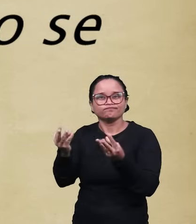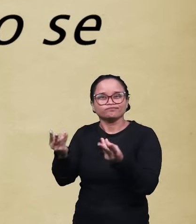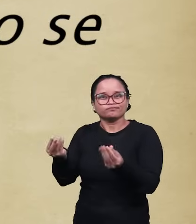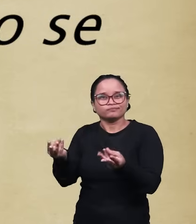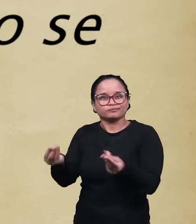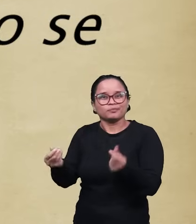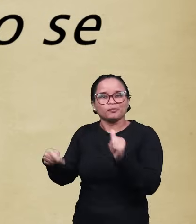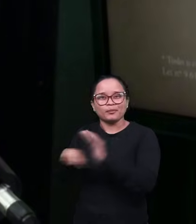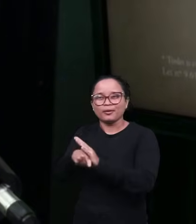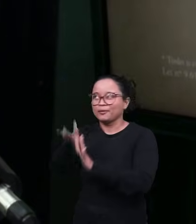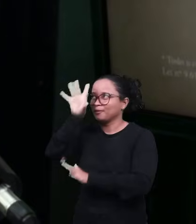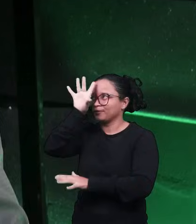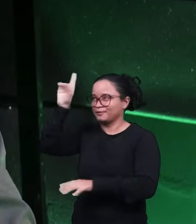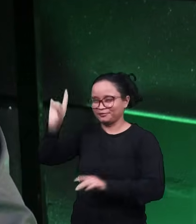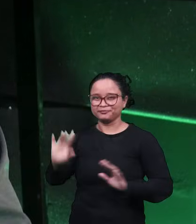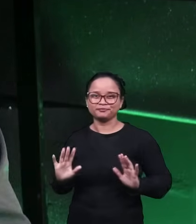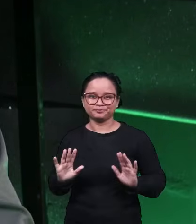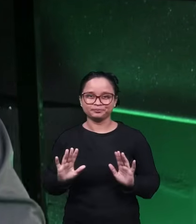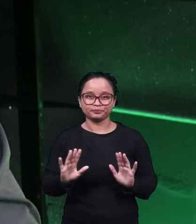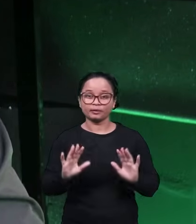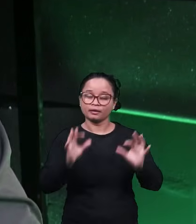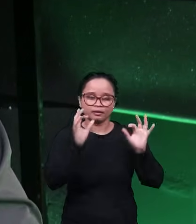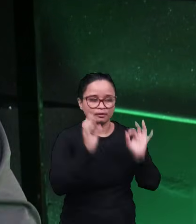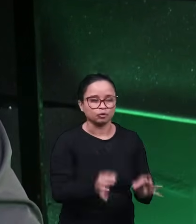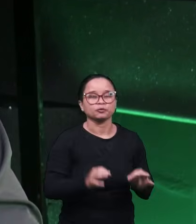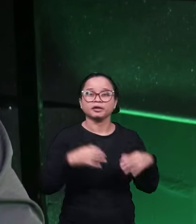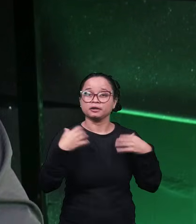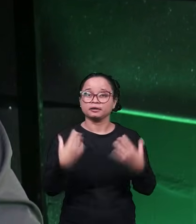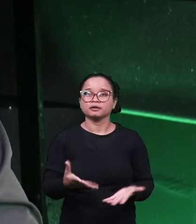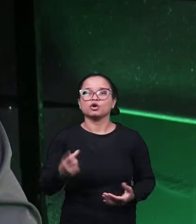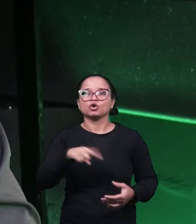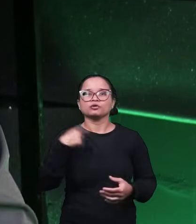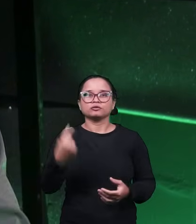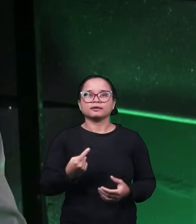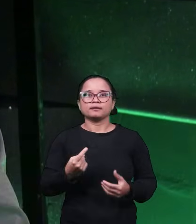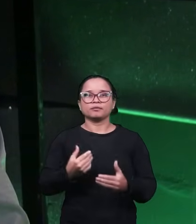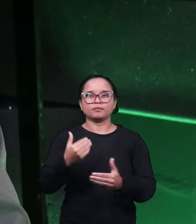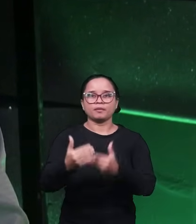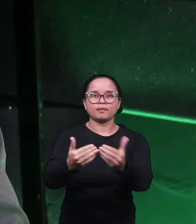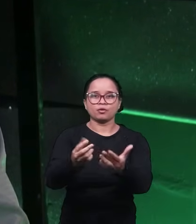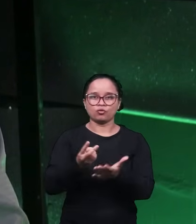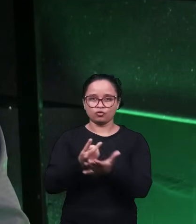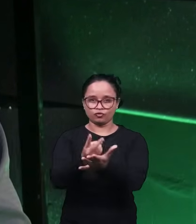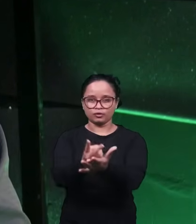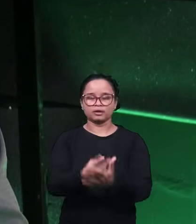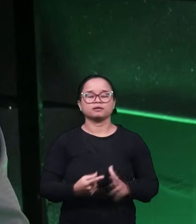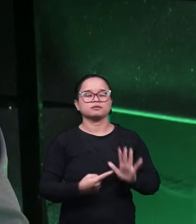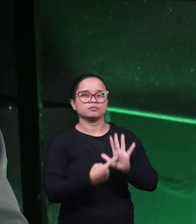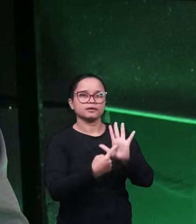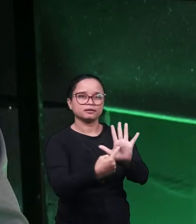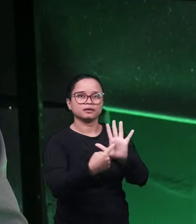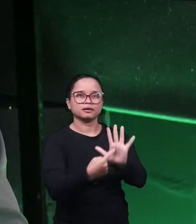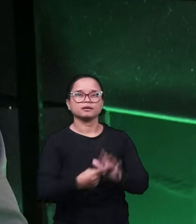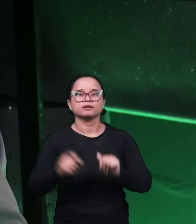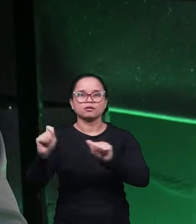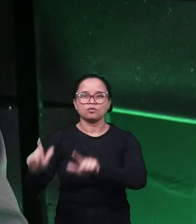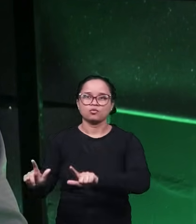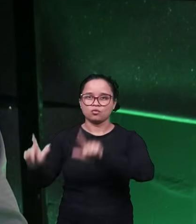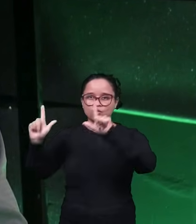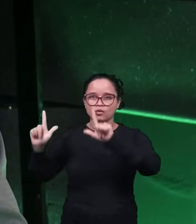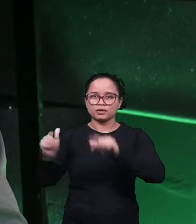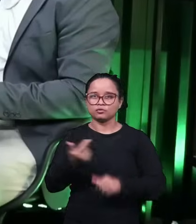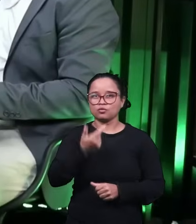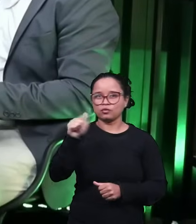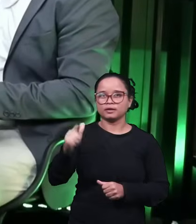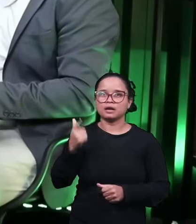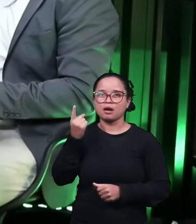Deus, né? Exatamente. Então, quando nós vamos caminhar aqui, Mas eu gostaria de colocar esse outro quadro aqui, para que a gente